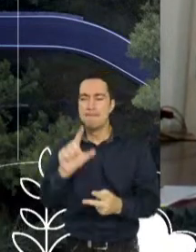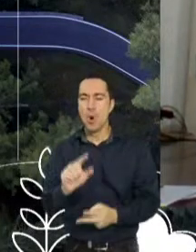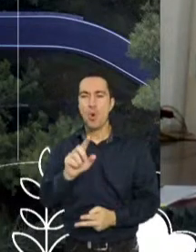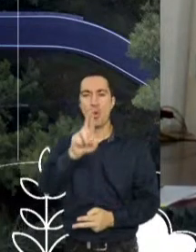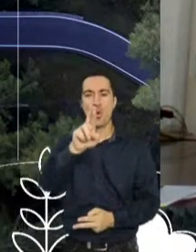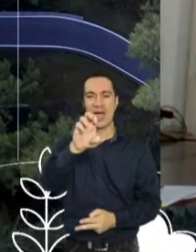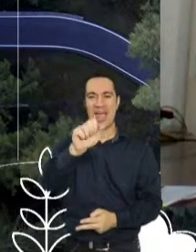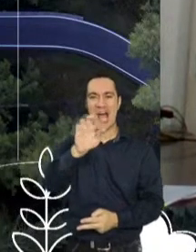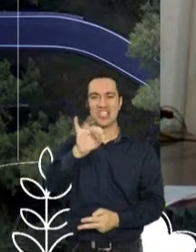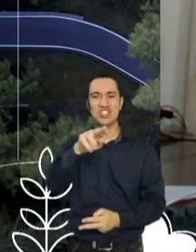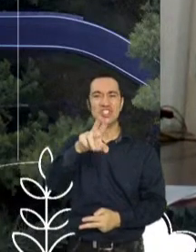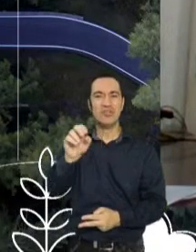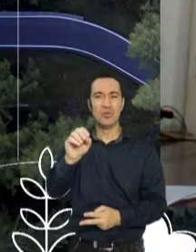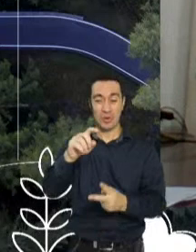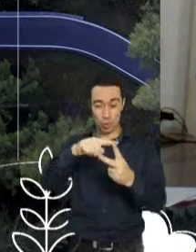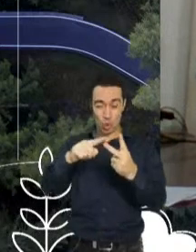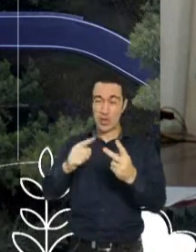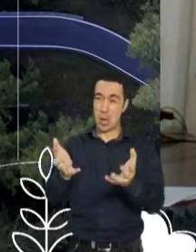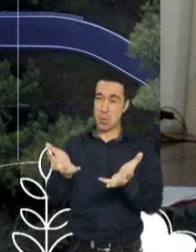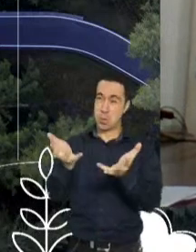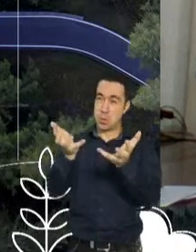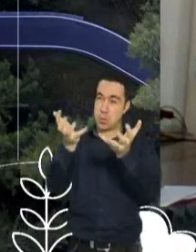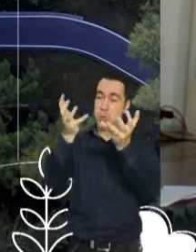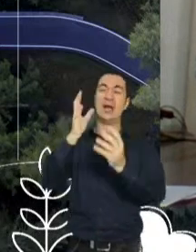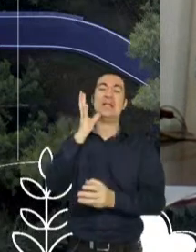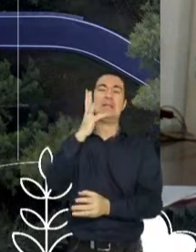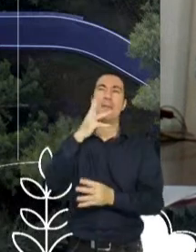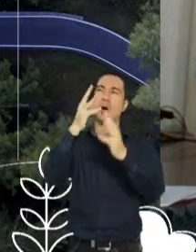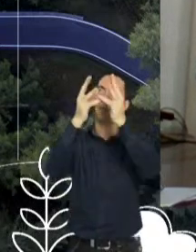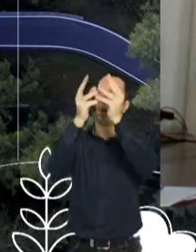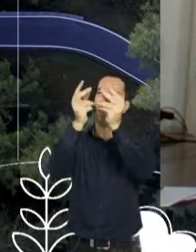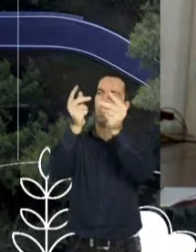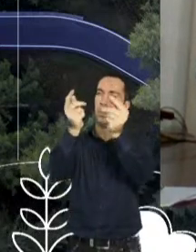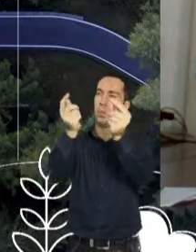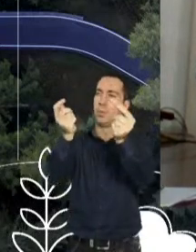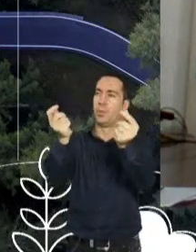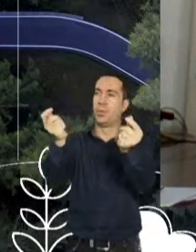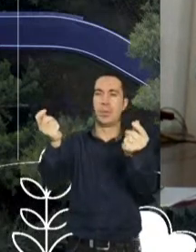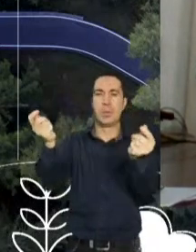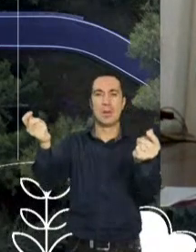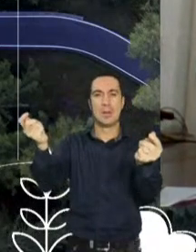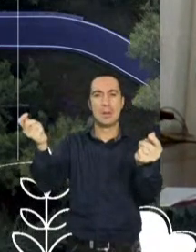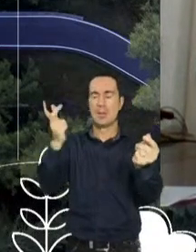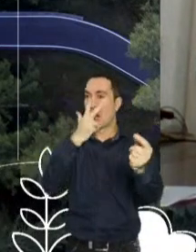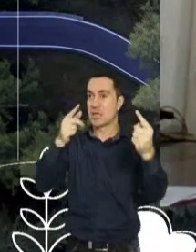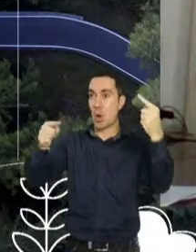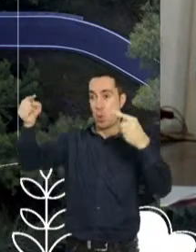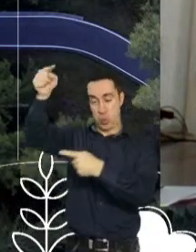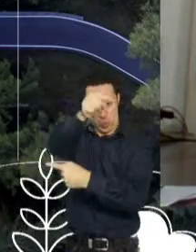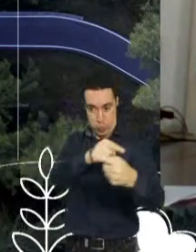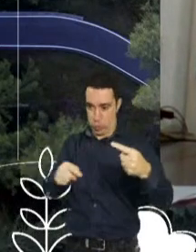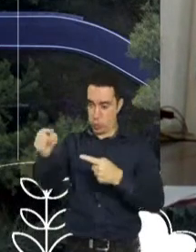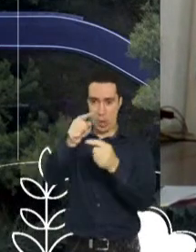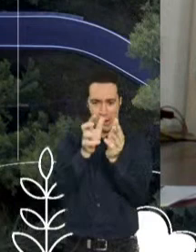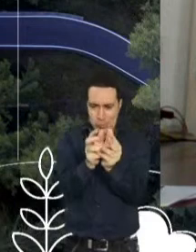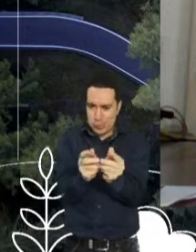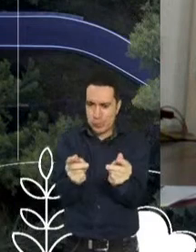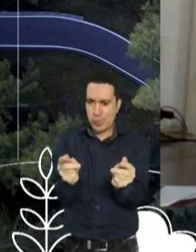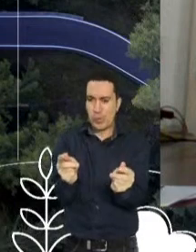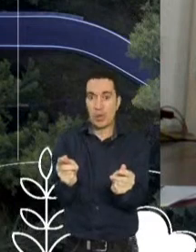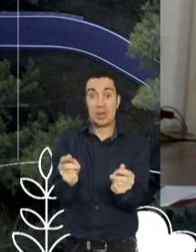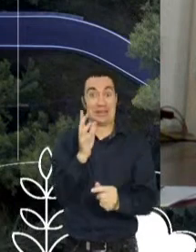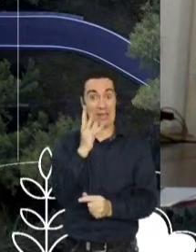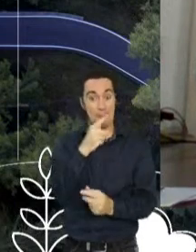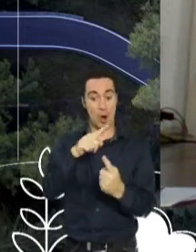ficam muito tempo no ar, demora muito tempo serem, digamos, refazerem reações que serem eliminadas.